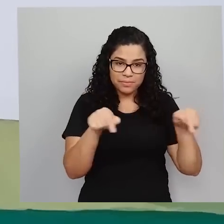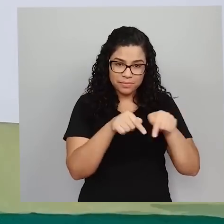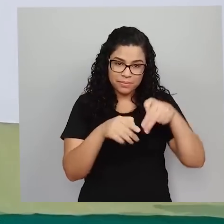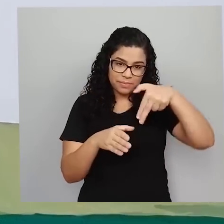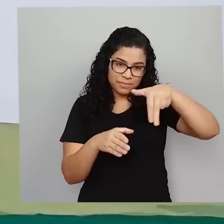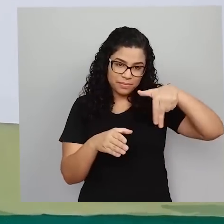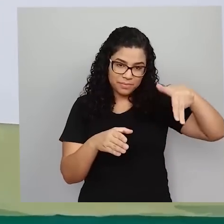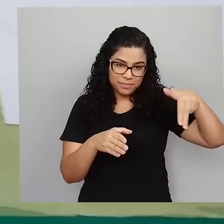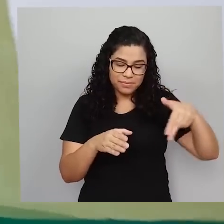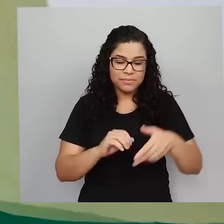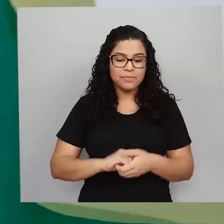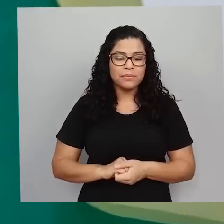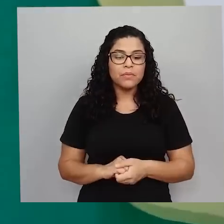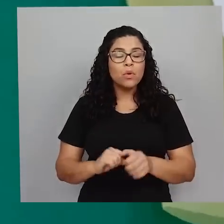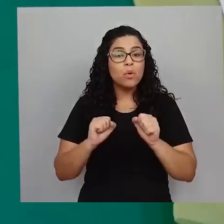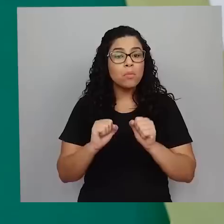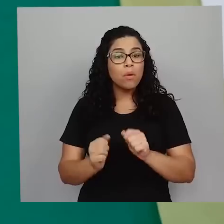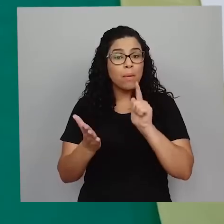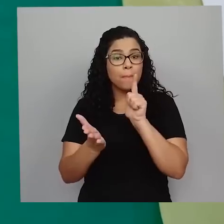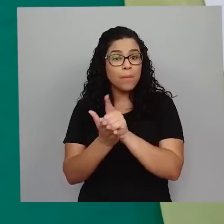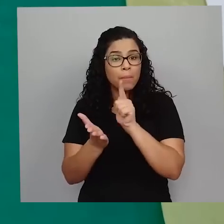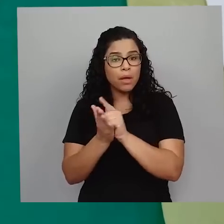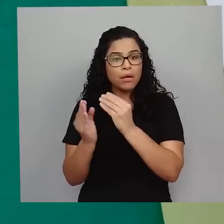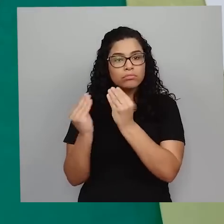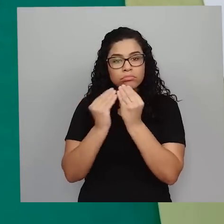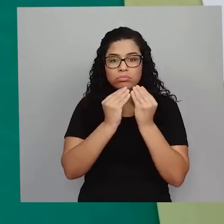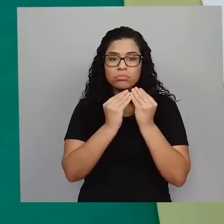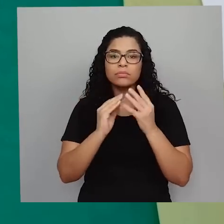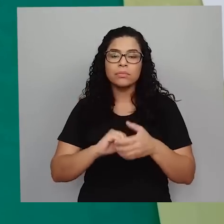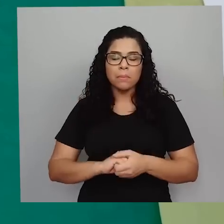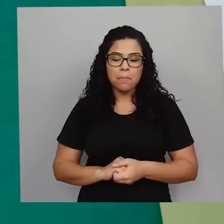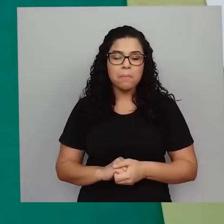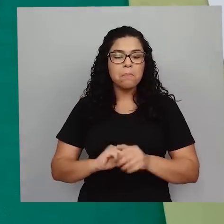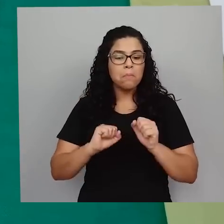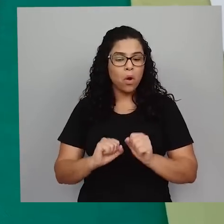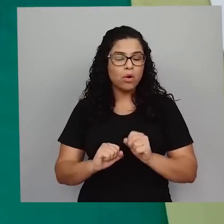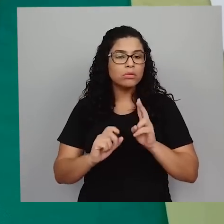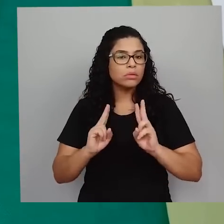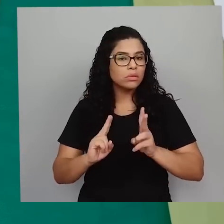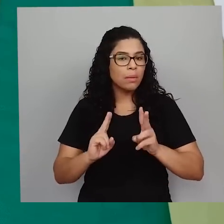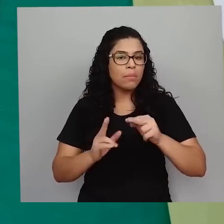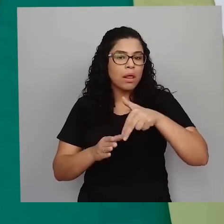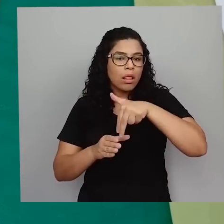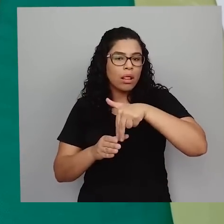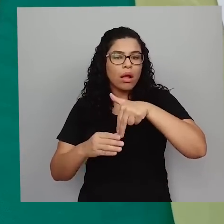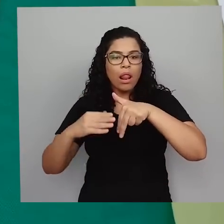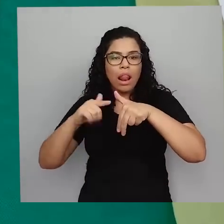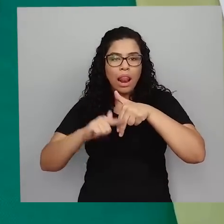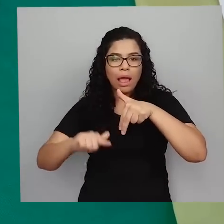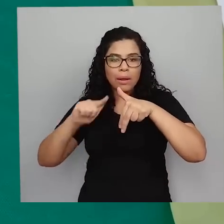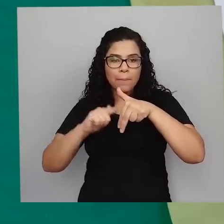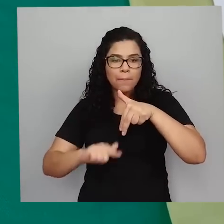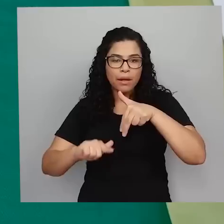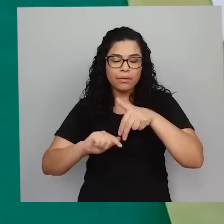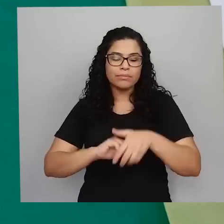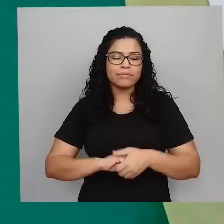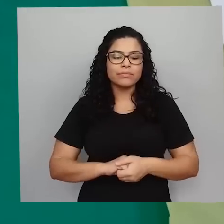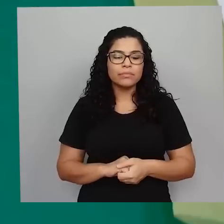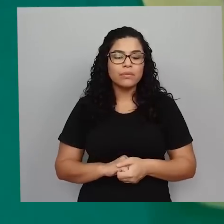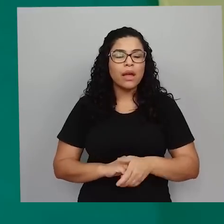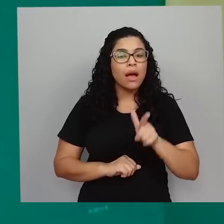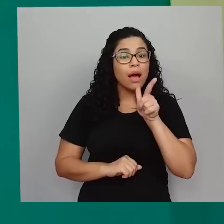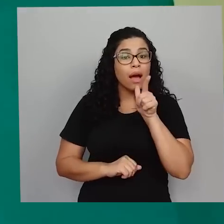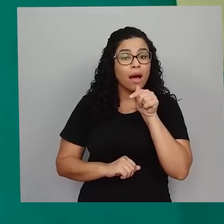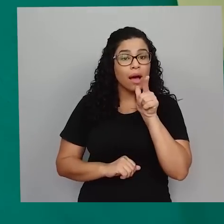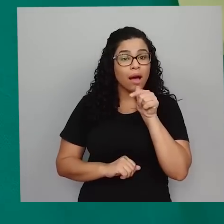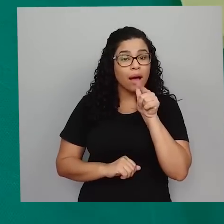no papel. Pode ser papel toalha para limpar o pincel cada vez que mexe na tinta, um paninho